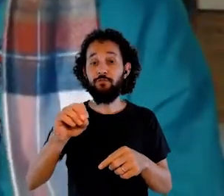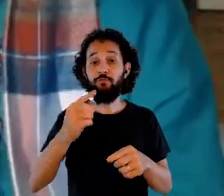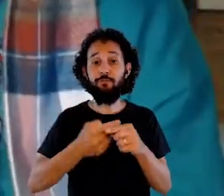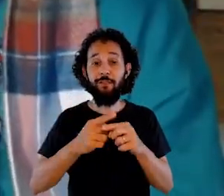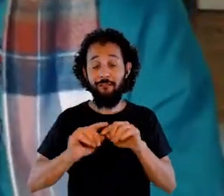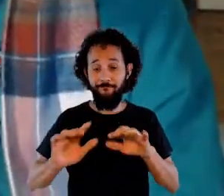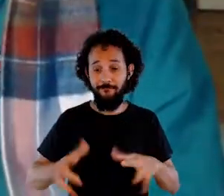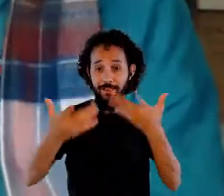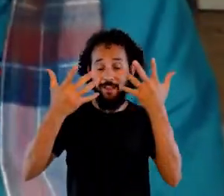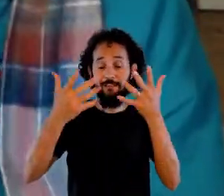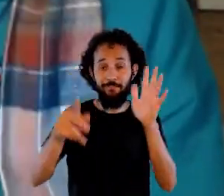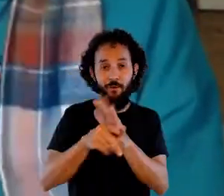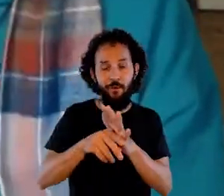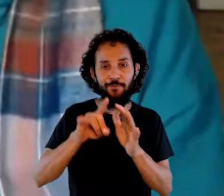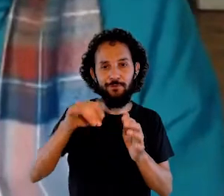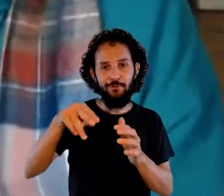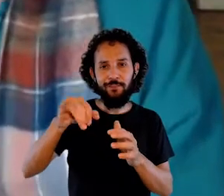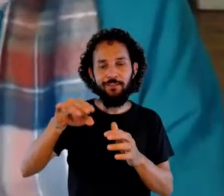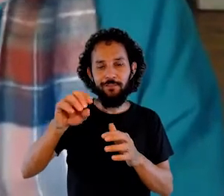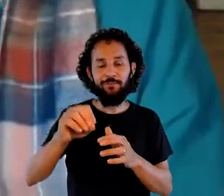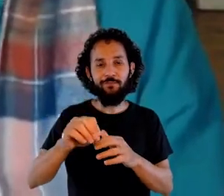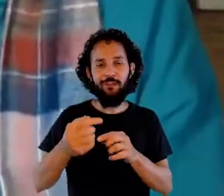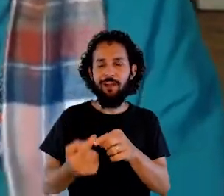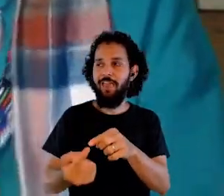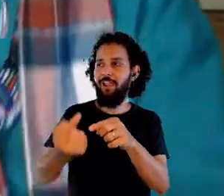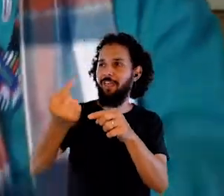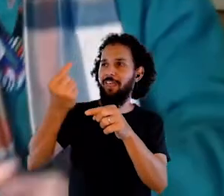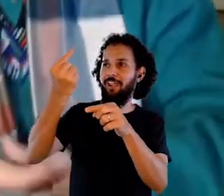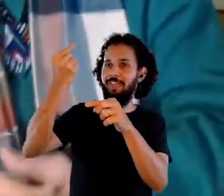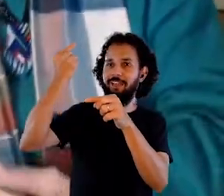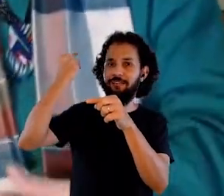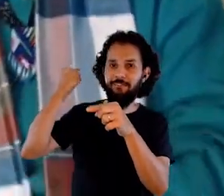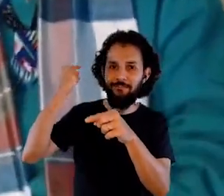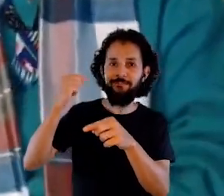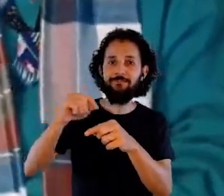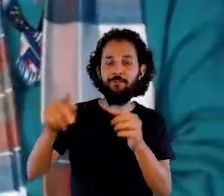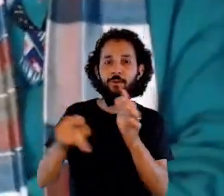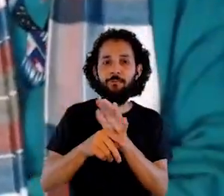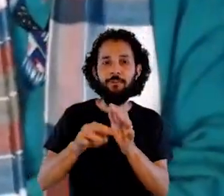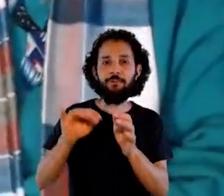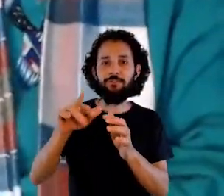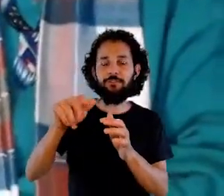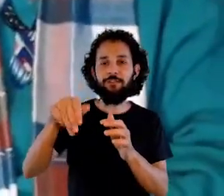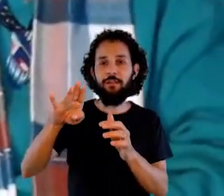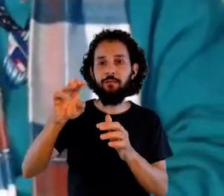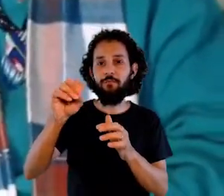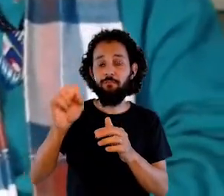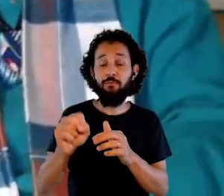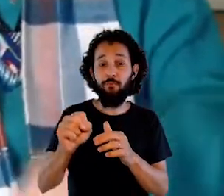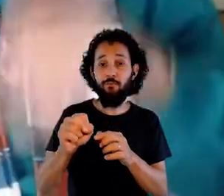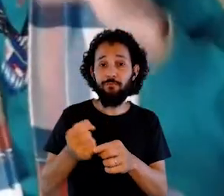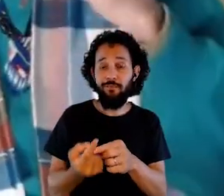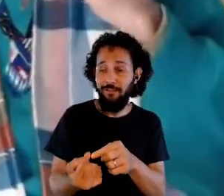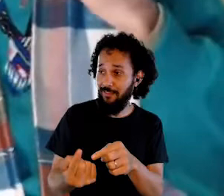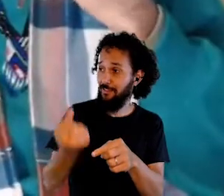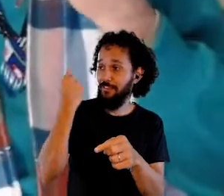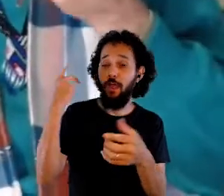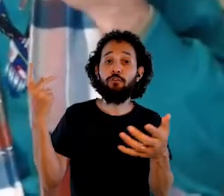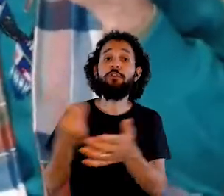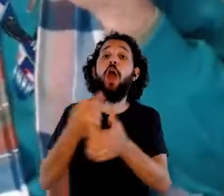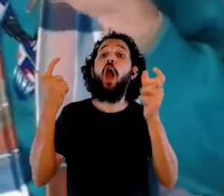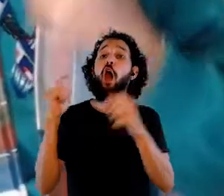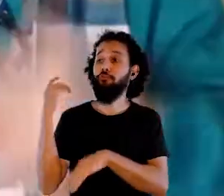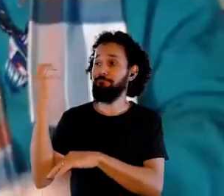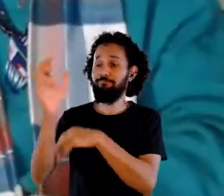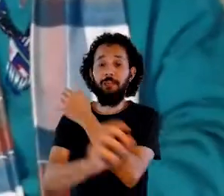as bacantes, os ditirambos, eles eram na natureza, assim, eles aconteciam no meio